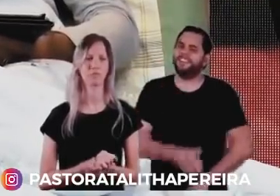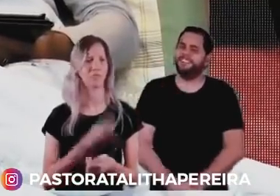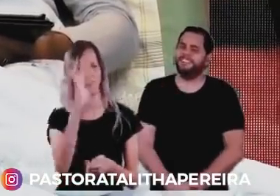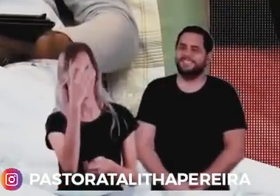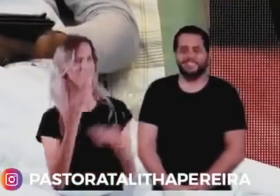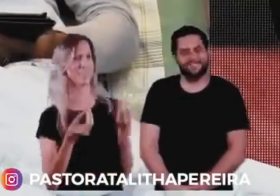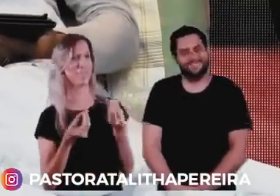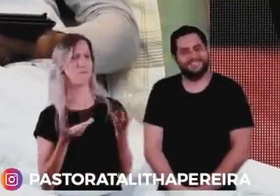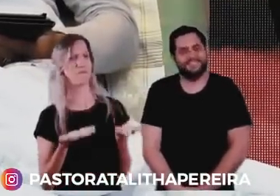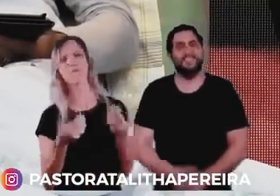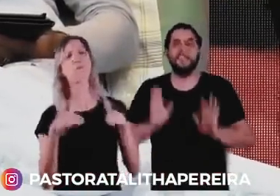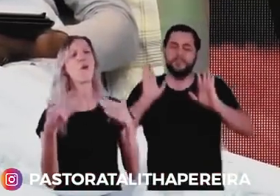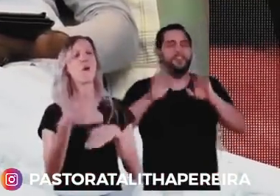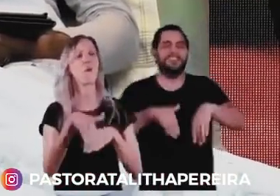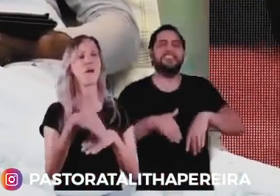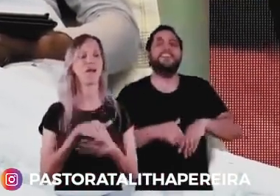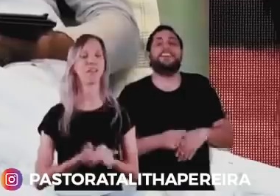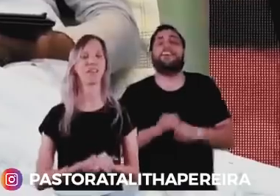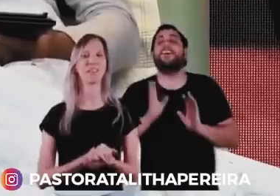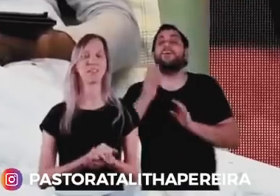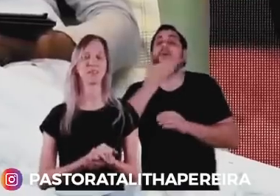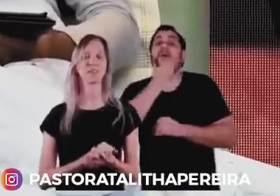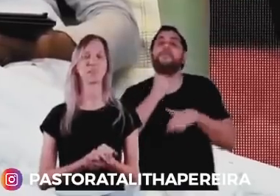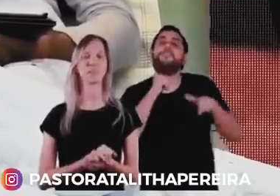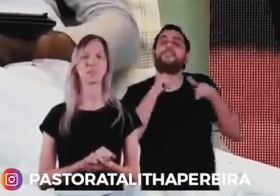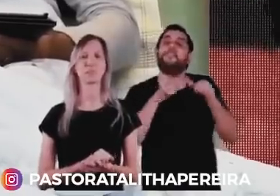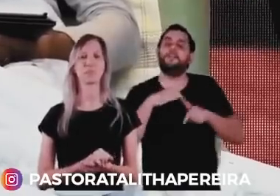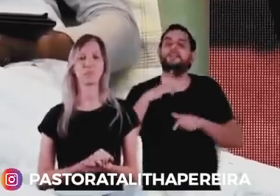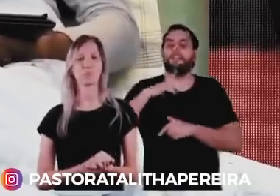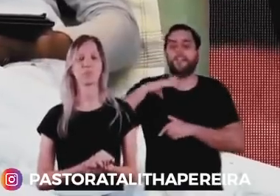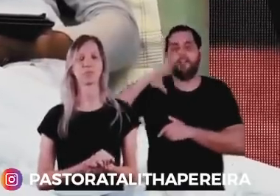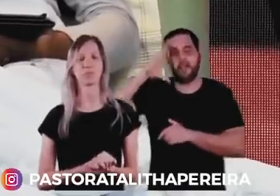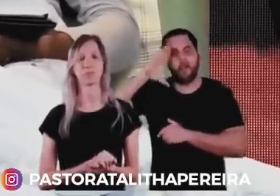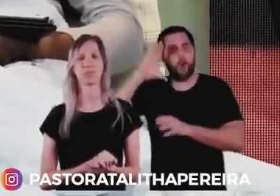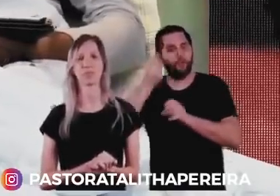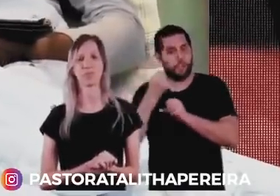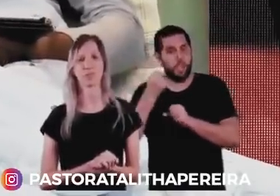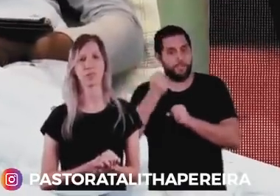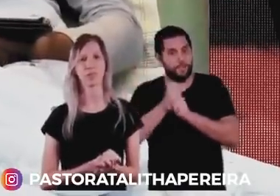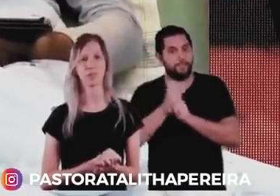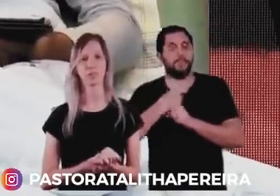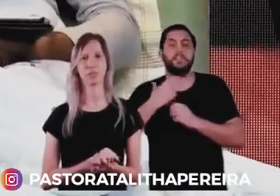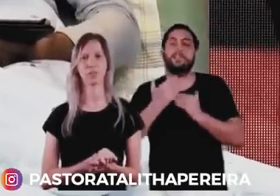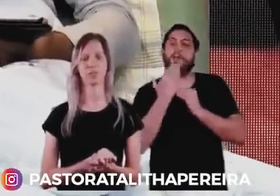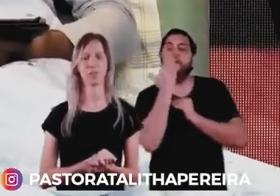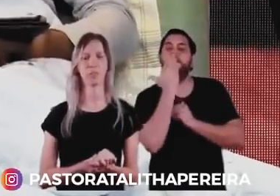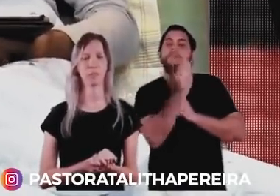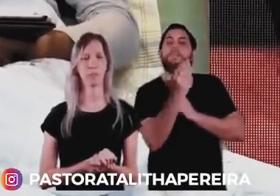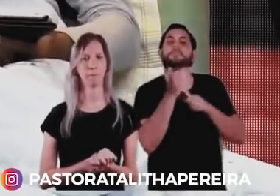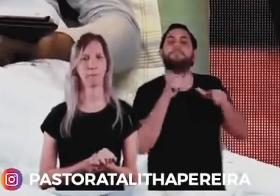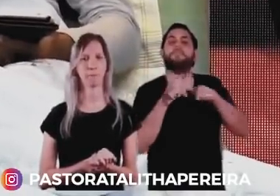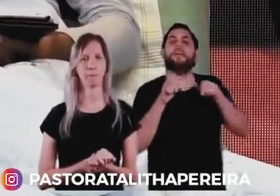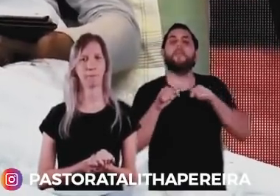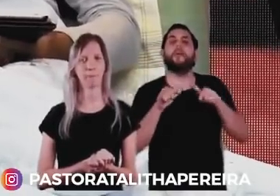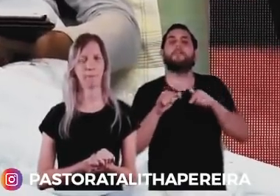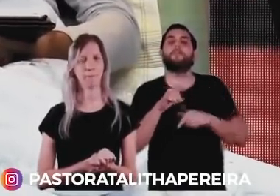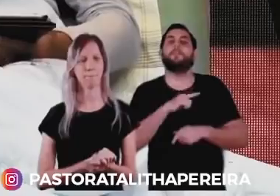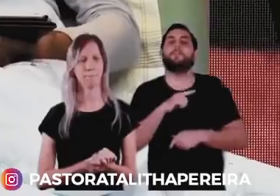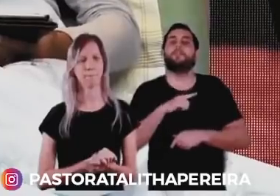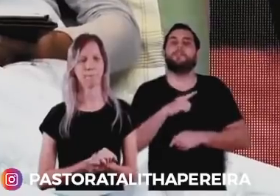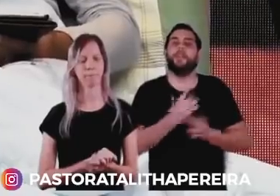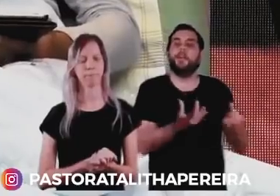Era Concórdia, Rua da Concórdia. Aí o cara trabalhava, tinha um chefe dele, o cara trabalhava e na frente do trabalho dele tinha um